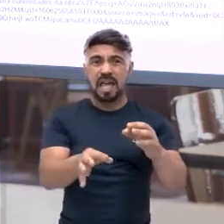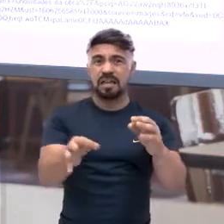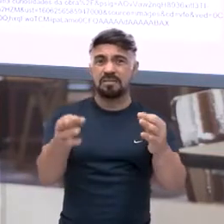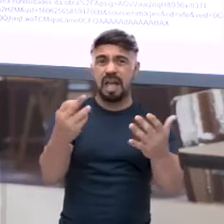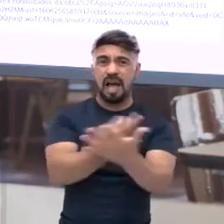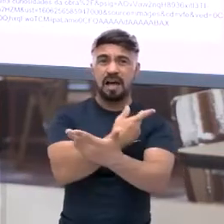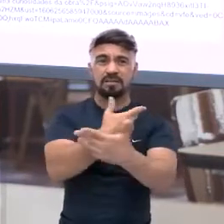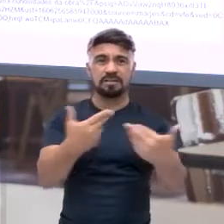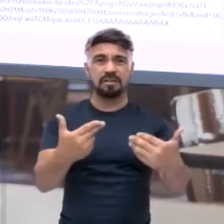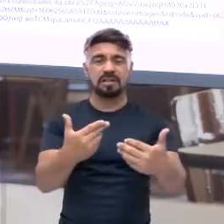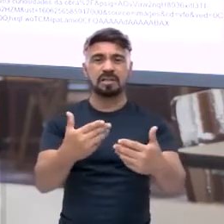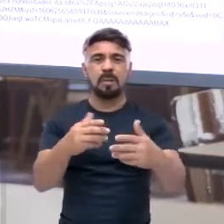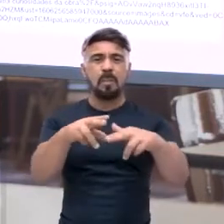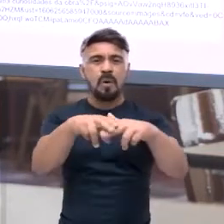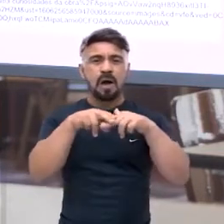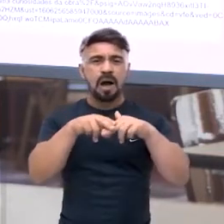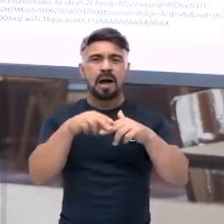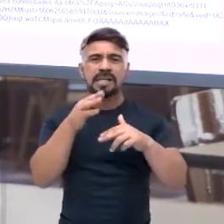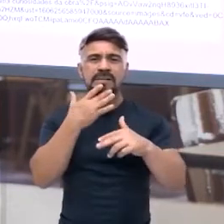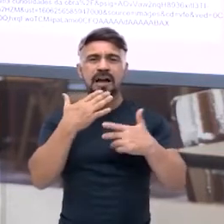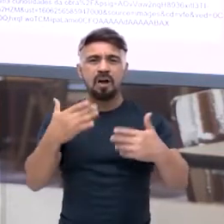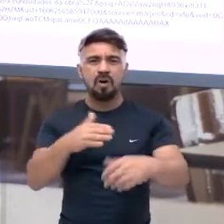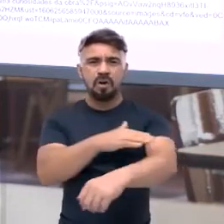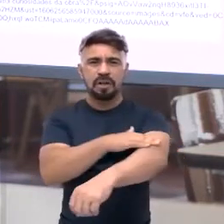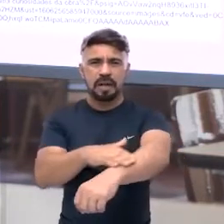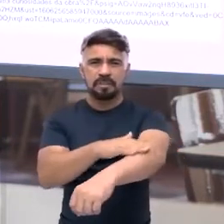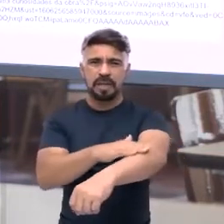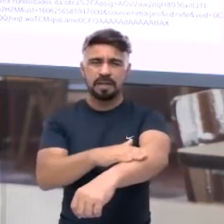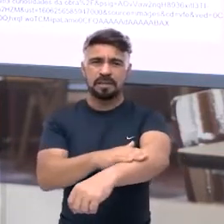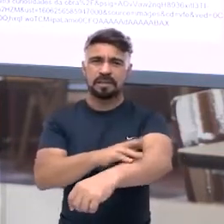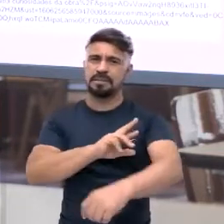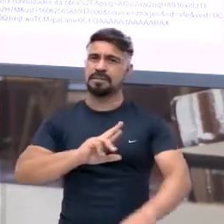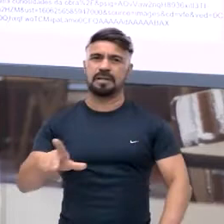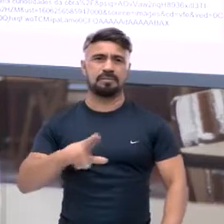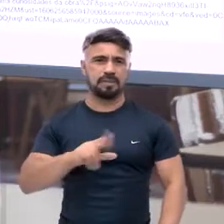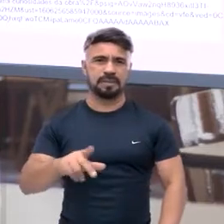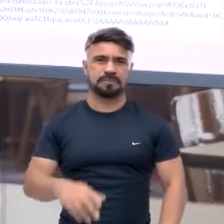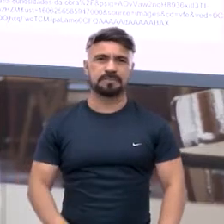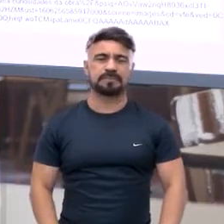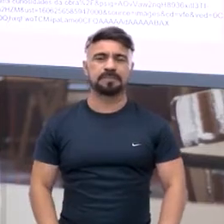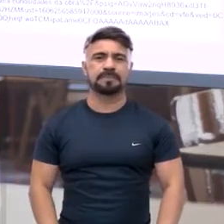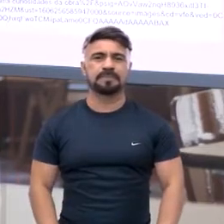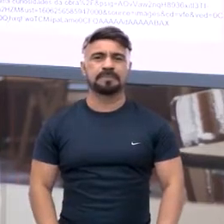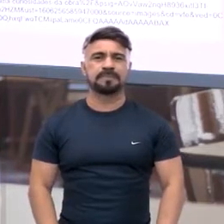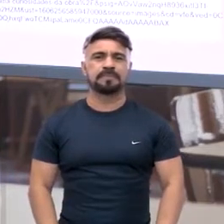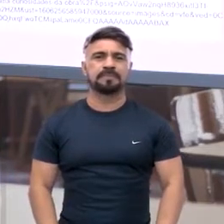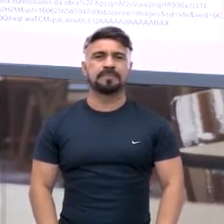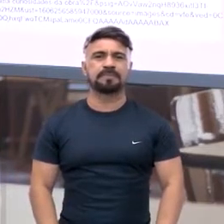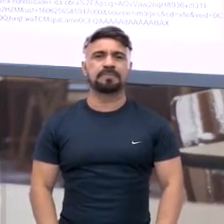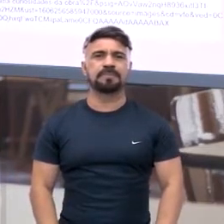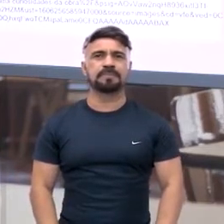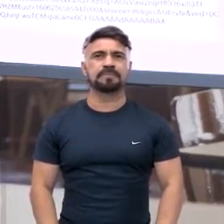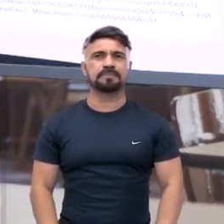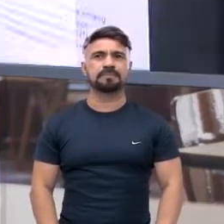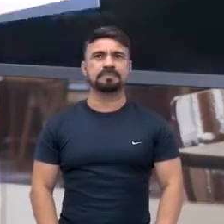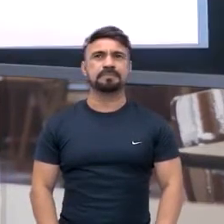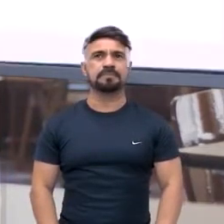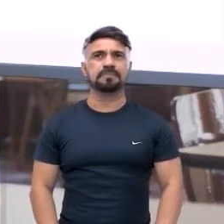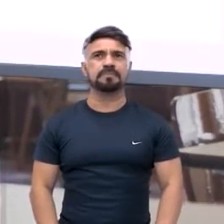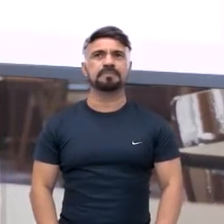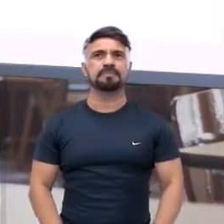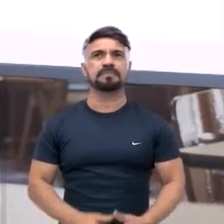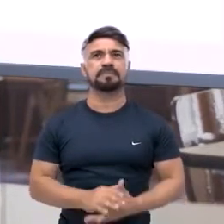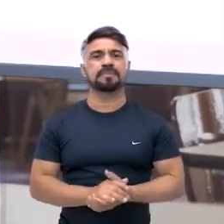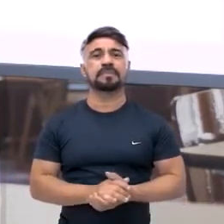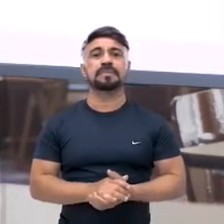nem determina, meus queridos, as ações que nós vamos cometer. Então, olha